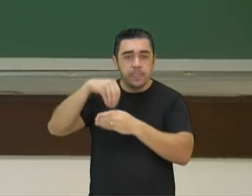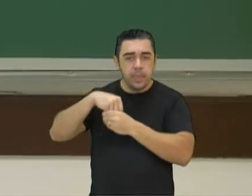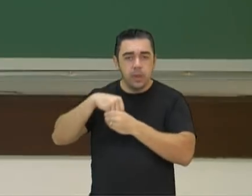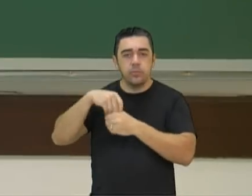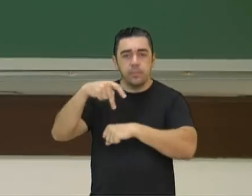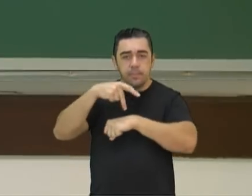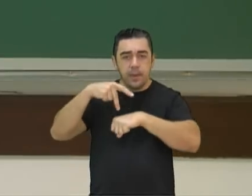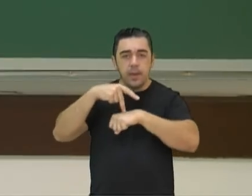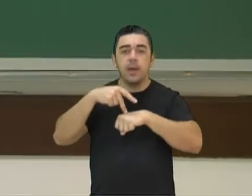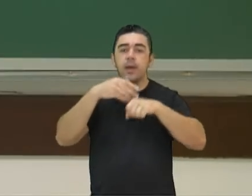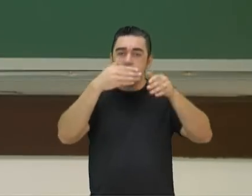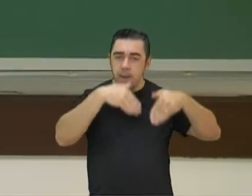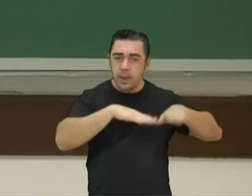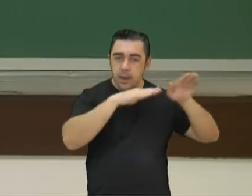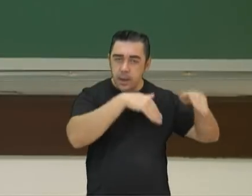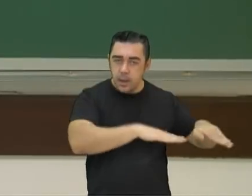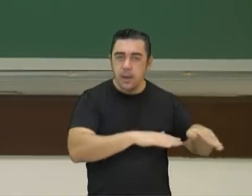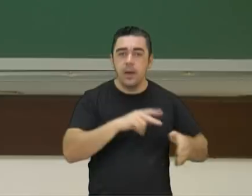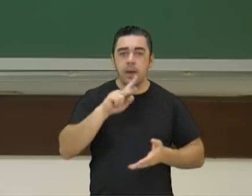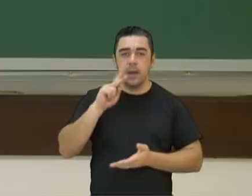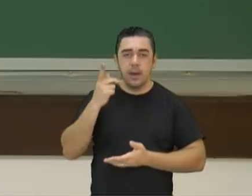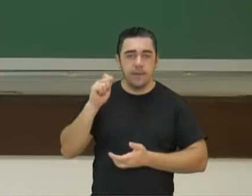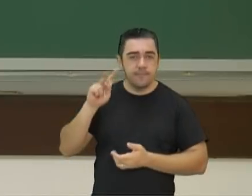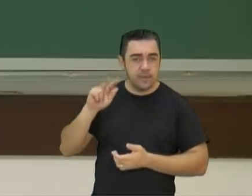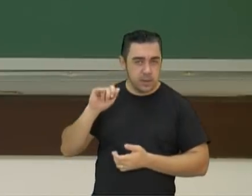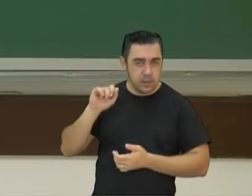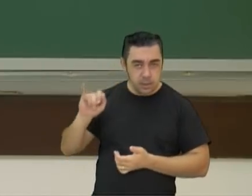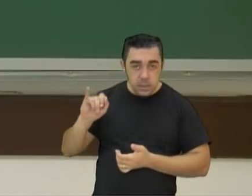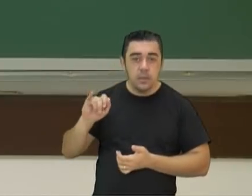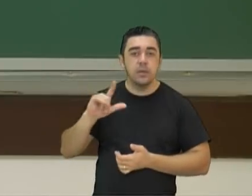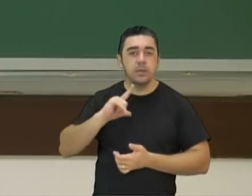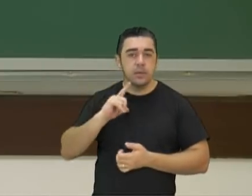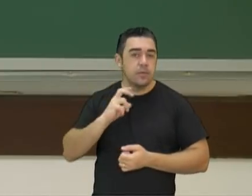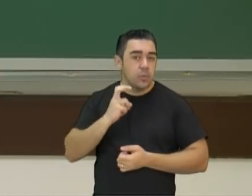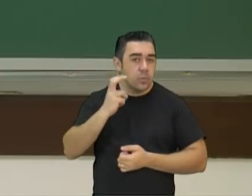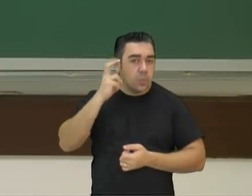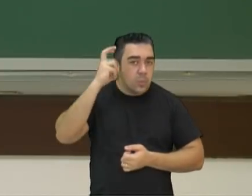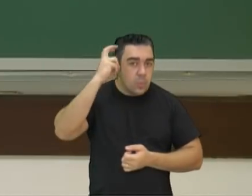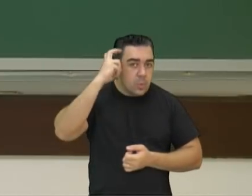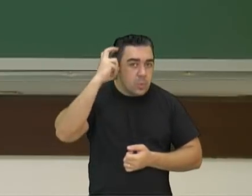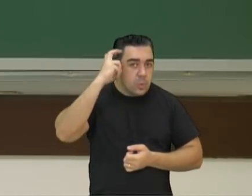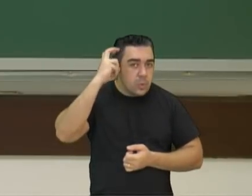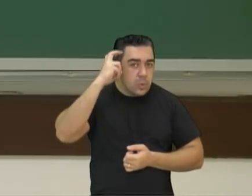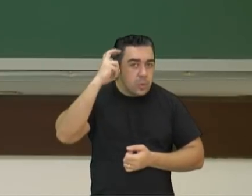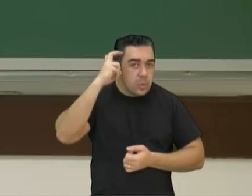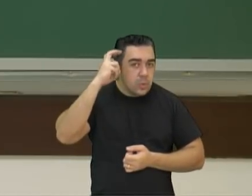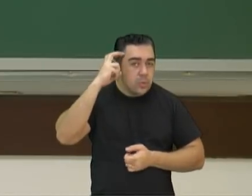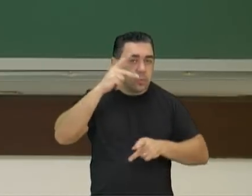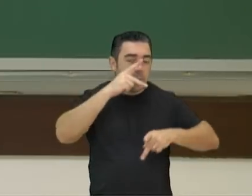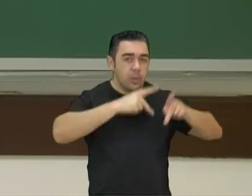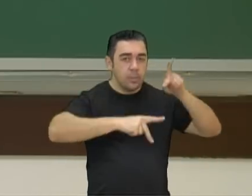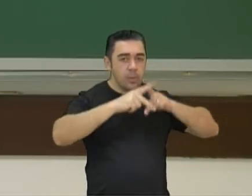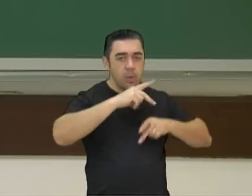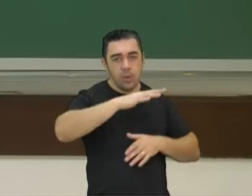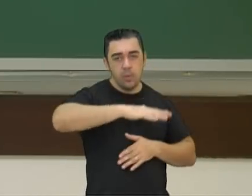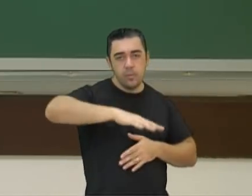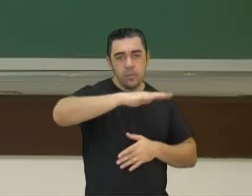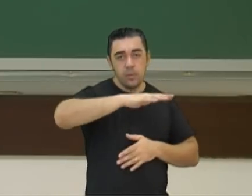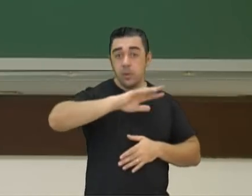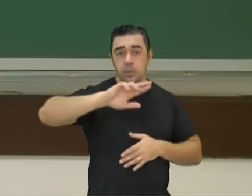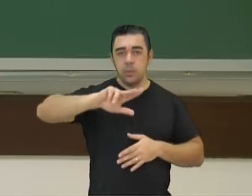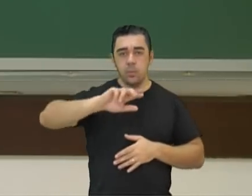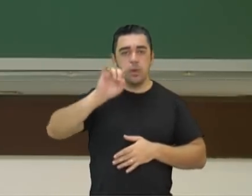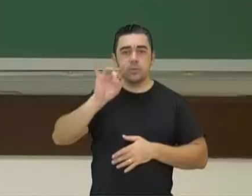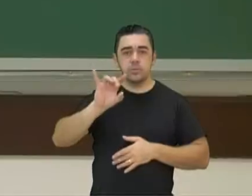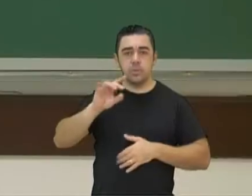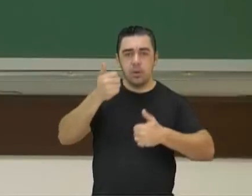dizer que o surf tornou-se uma cultura? Ele não ficou limitado só à prática do esporte,